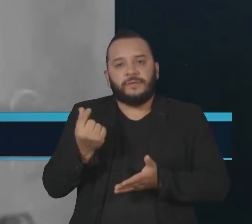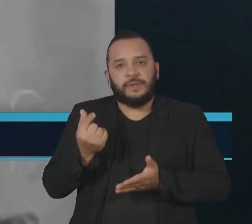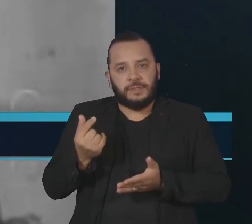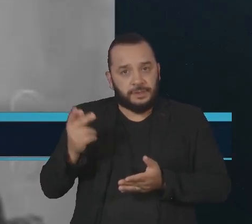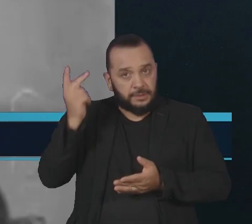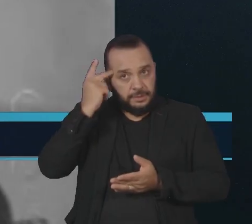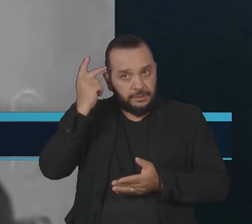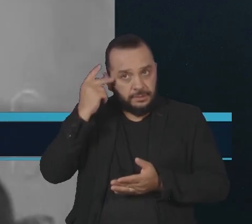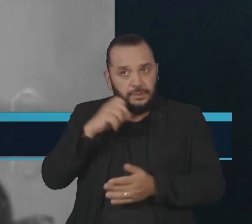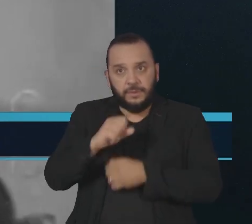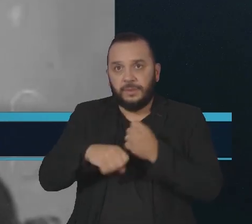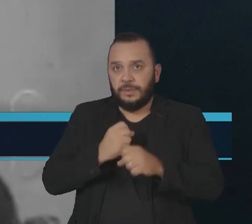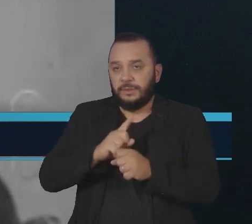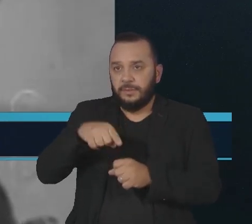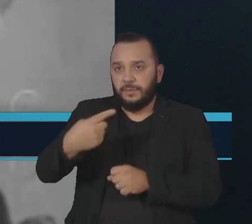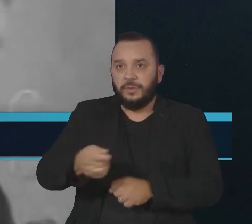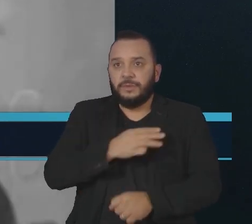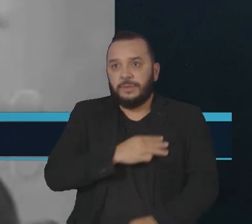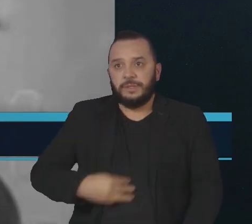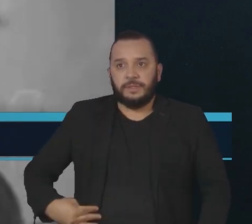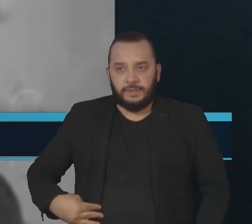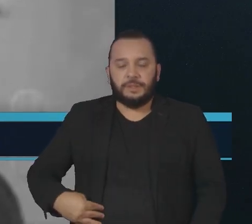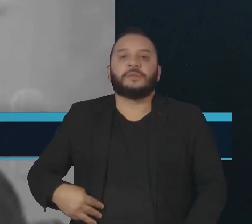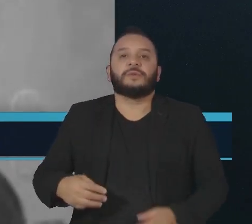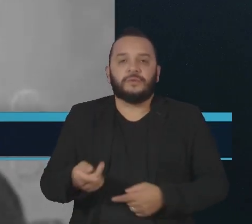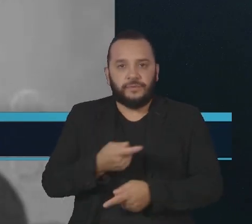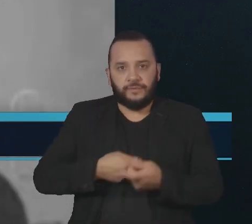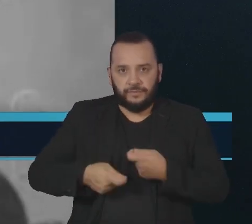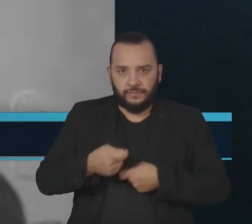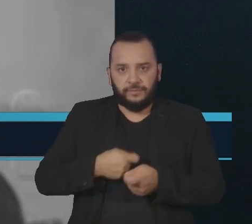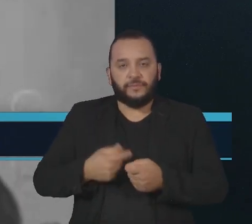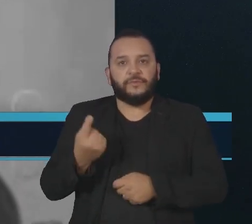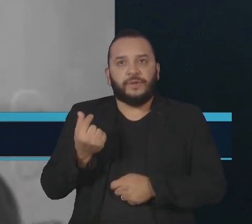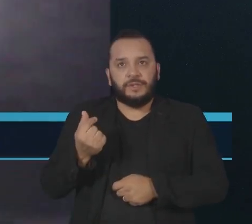ano seguinte, virou ministro da Fazenda, cargo que ocupou até